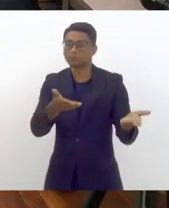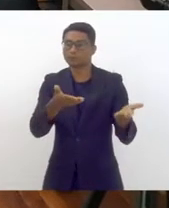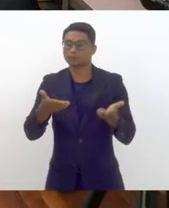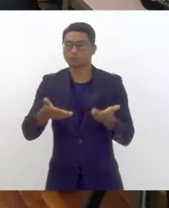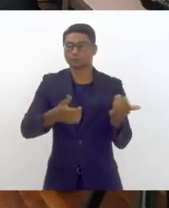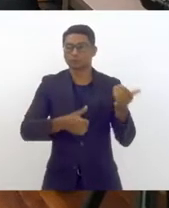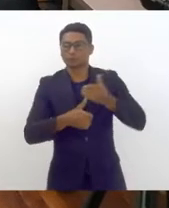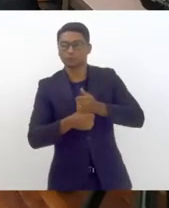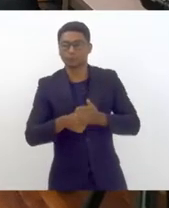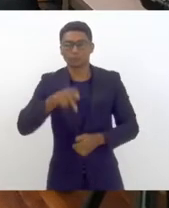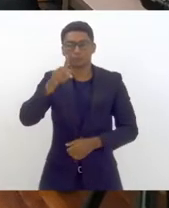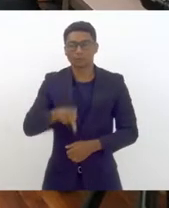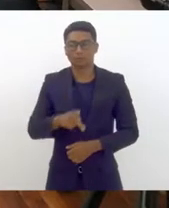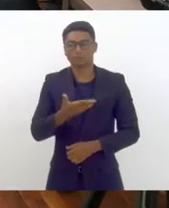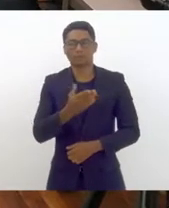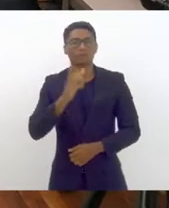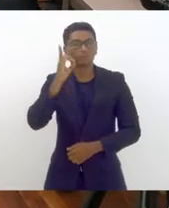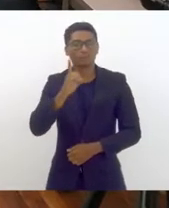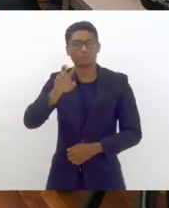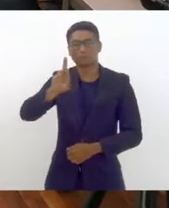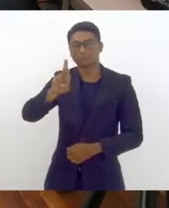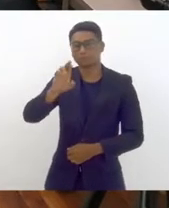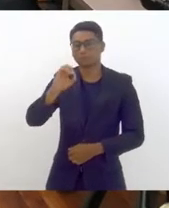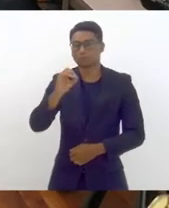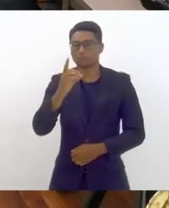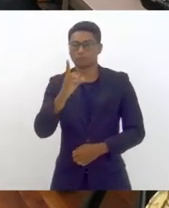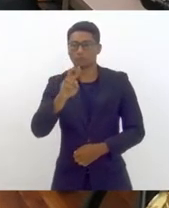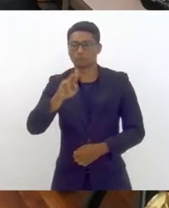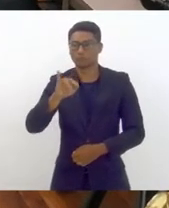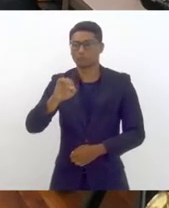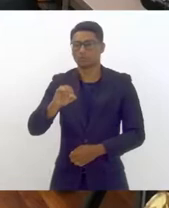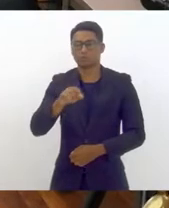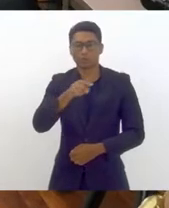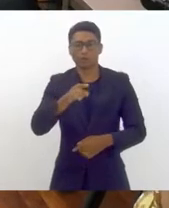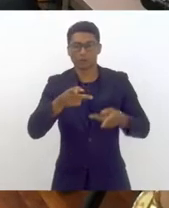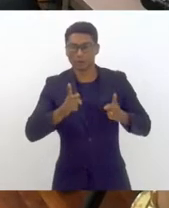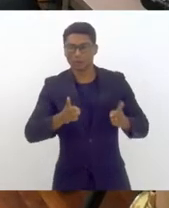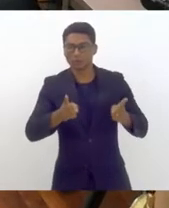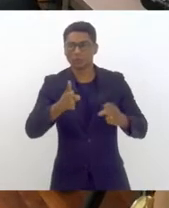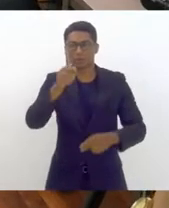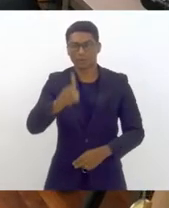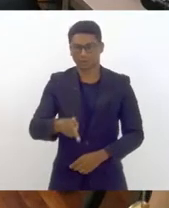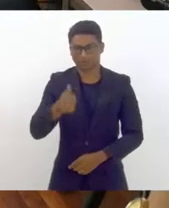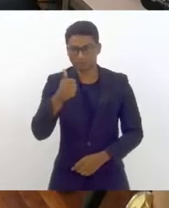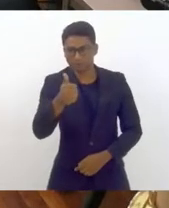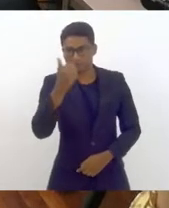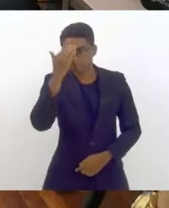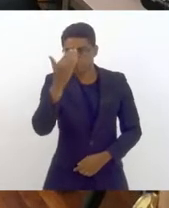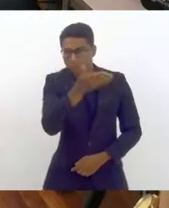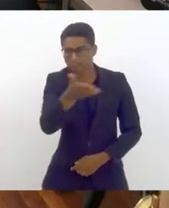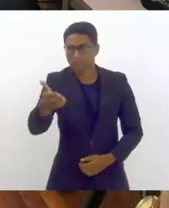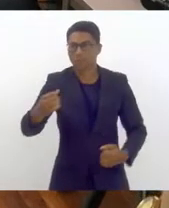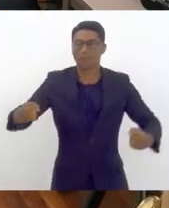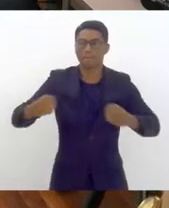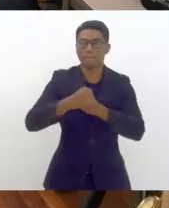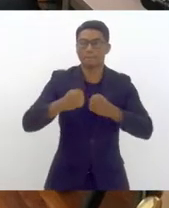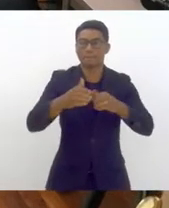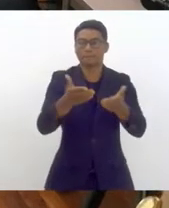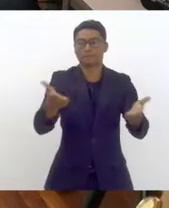deputado Rodrigo Amorim para dar sequência na condução dos trabalhos dessa comissão. Muito obrigado, um abraço a todos e bom